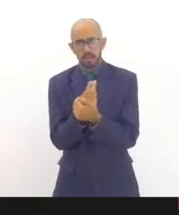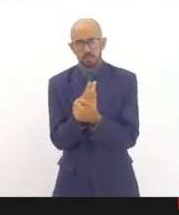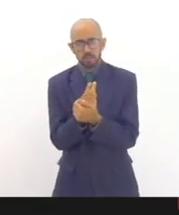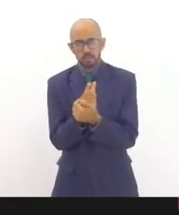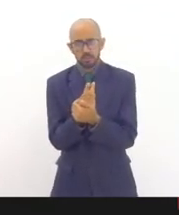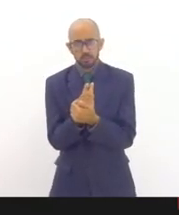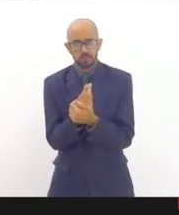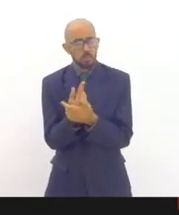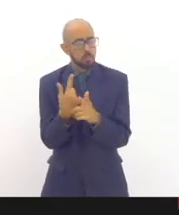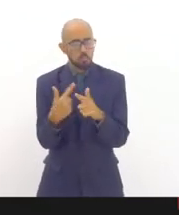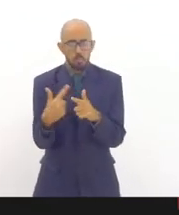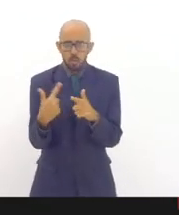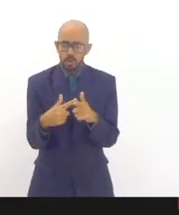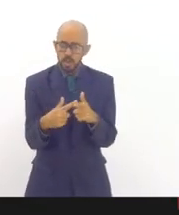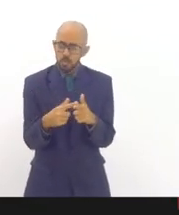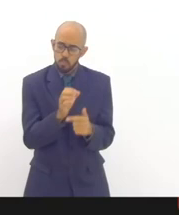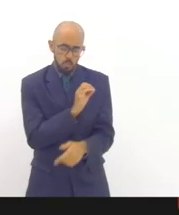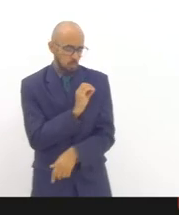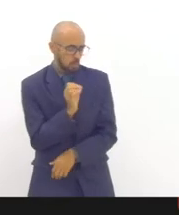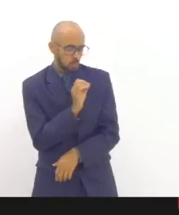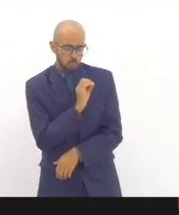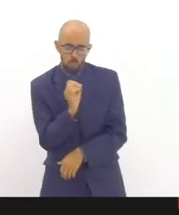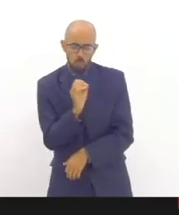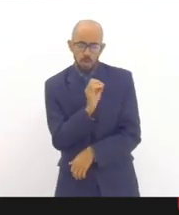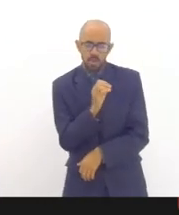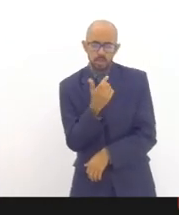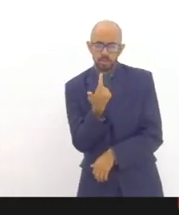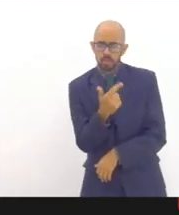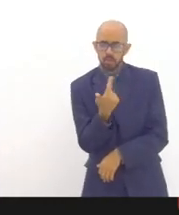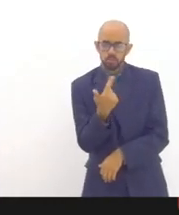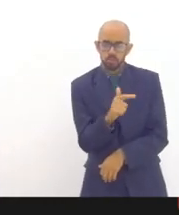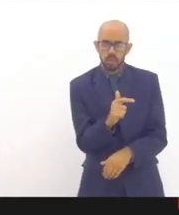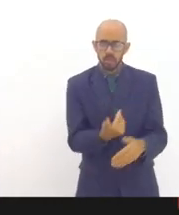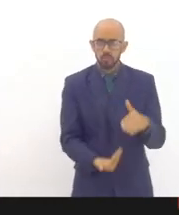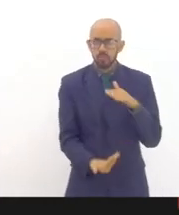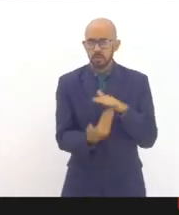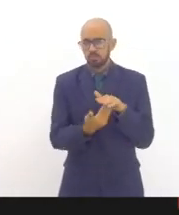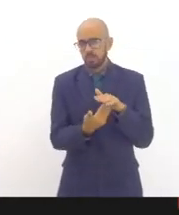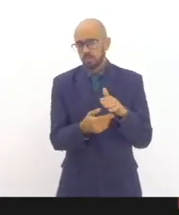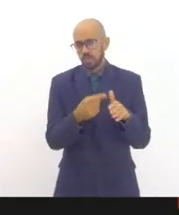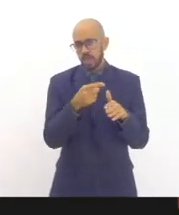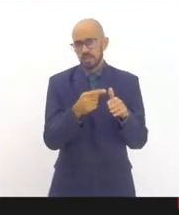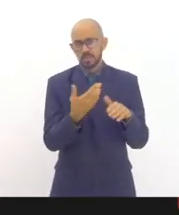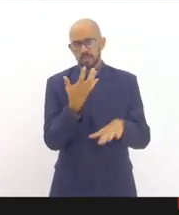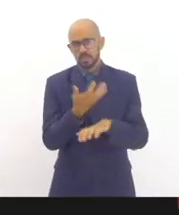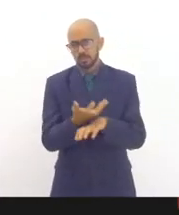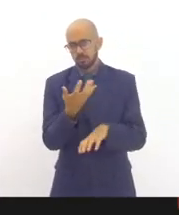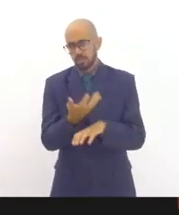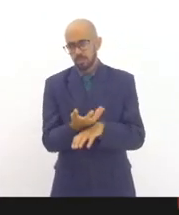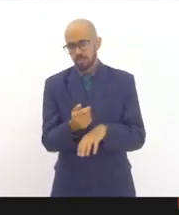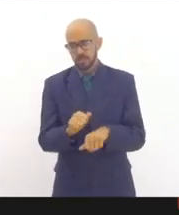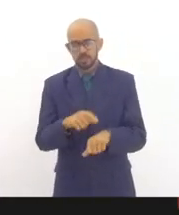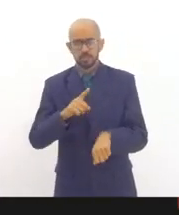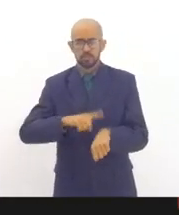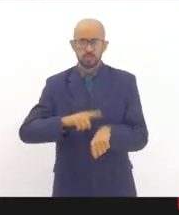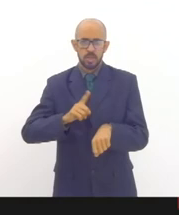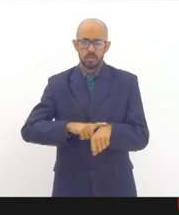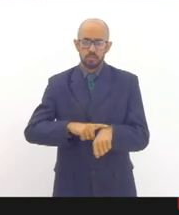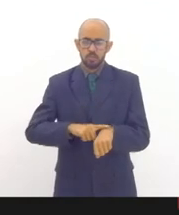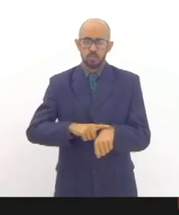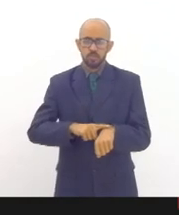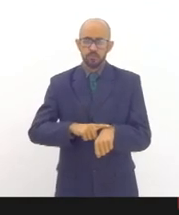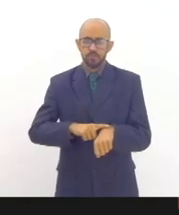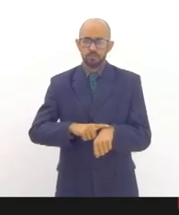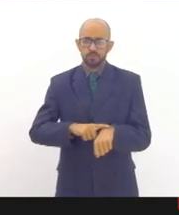vi nenhuma delas uma restrição a essas disciplinas em carga horária e oferta,